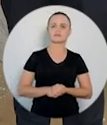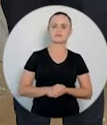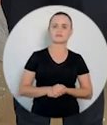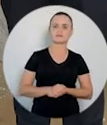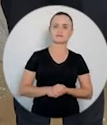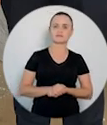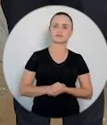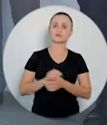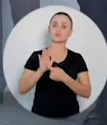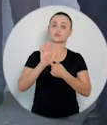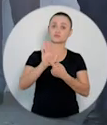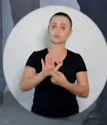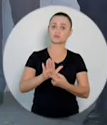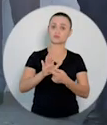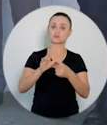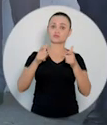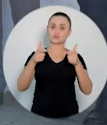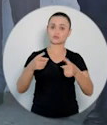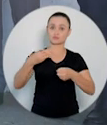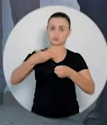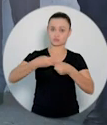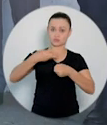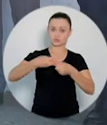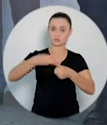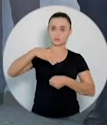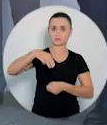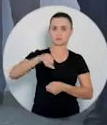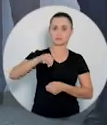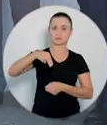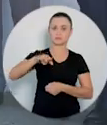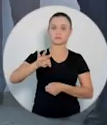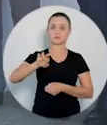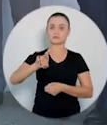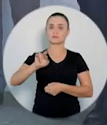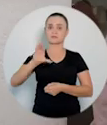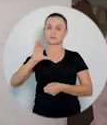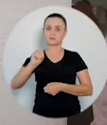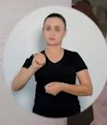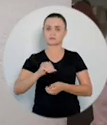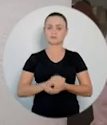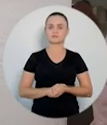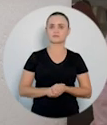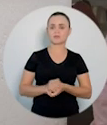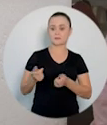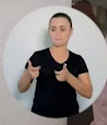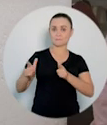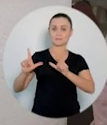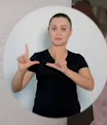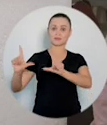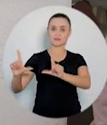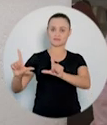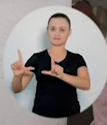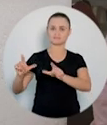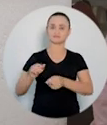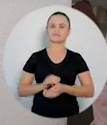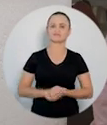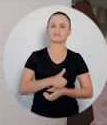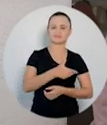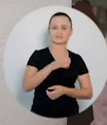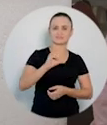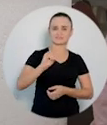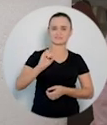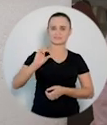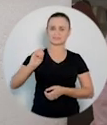Tauá Domiciano, instalaram no município de Monteiro, berço da família Santa Cruz, uma placa de saudação